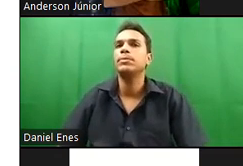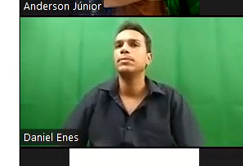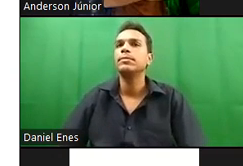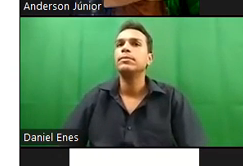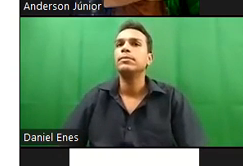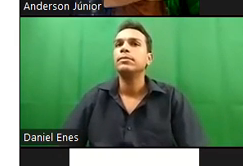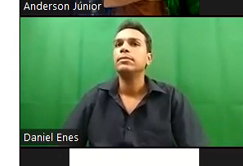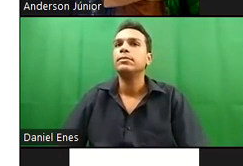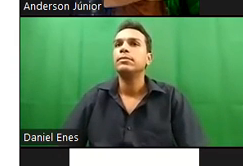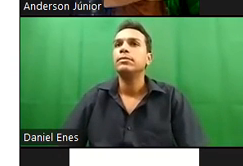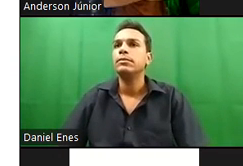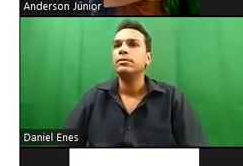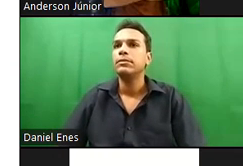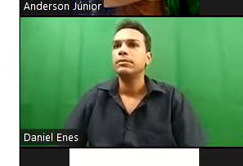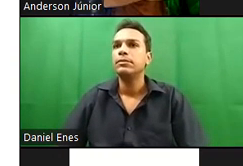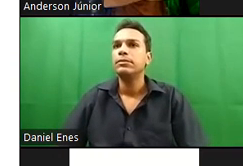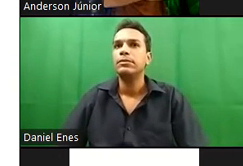direcional?